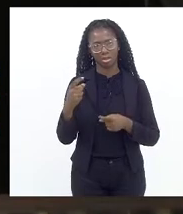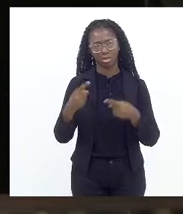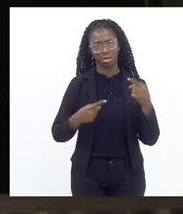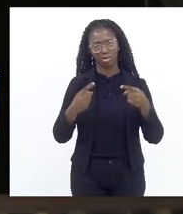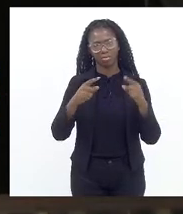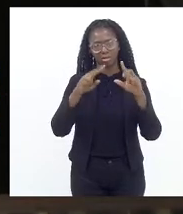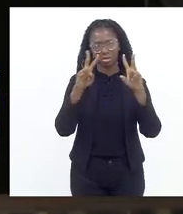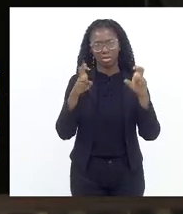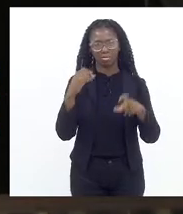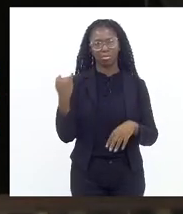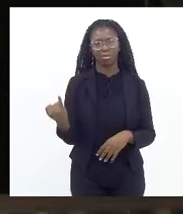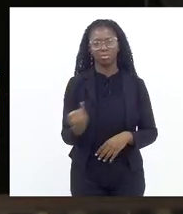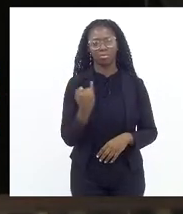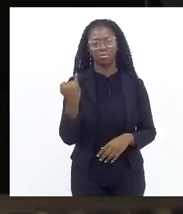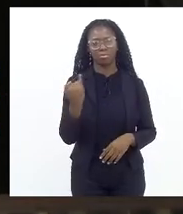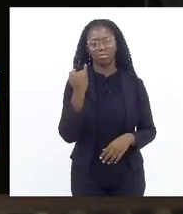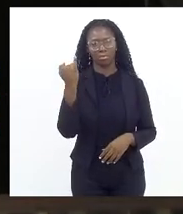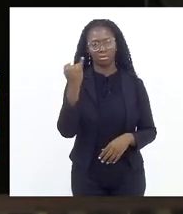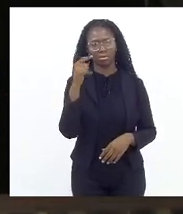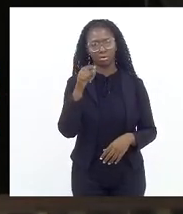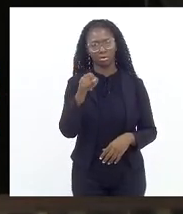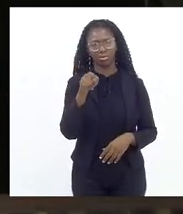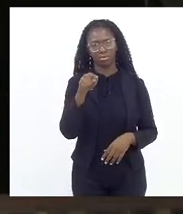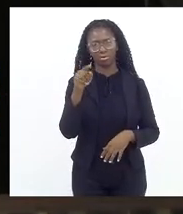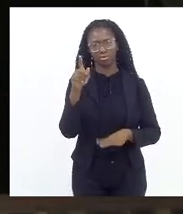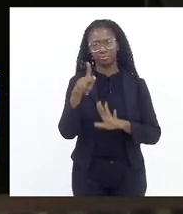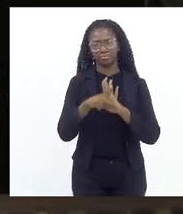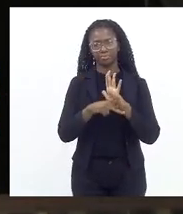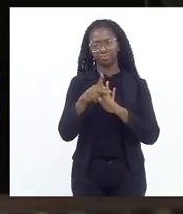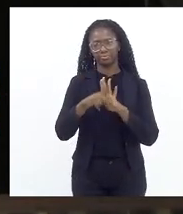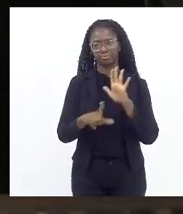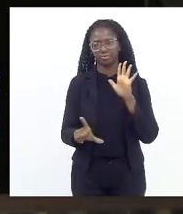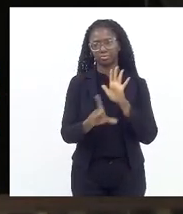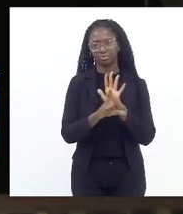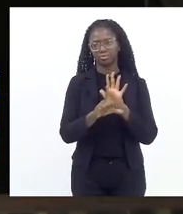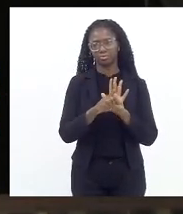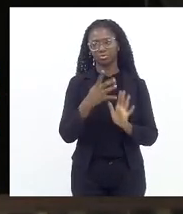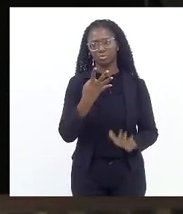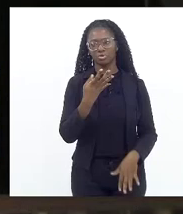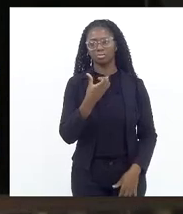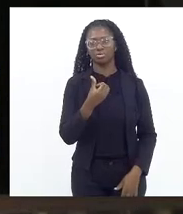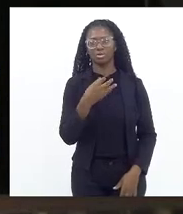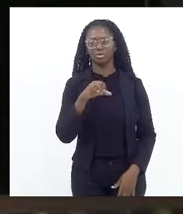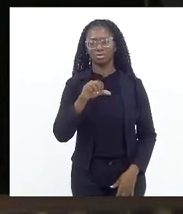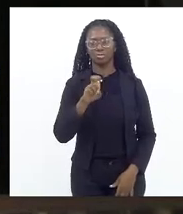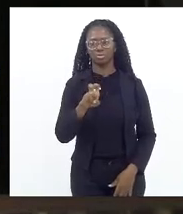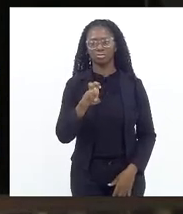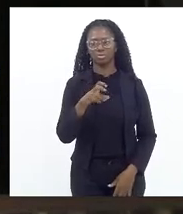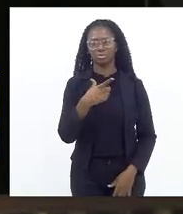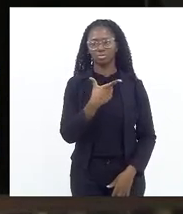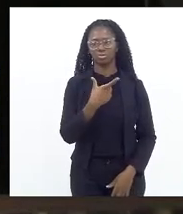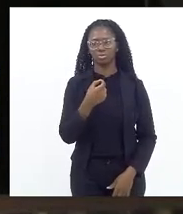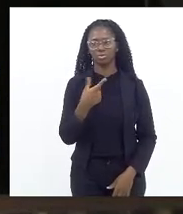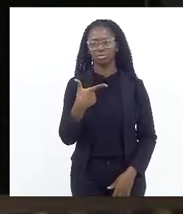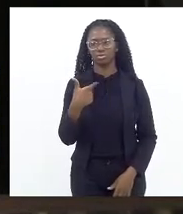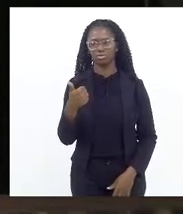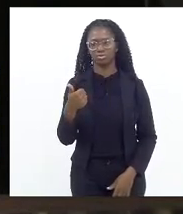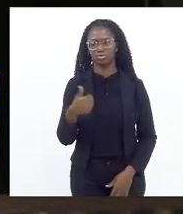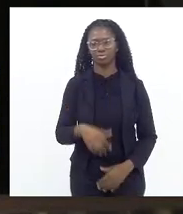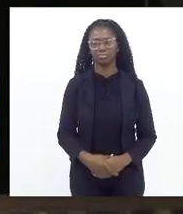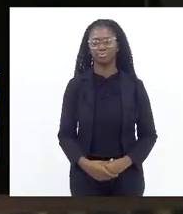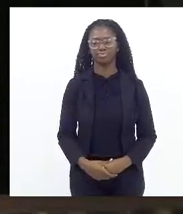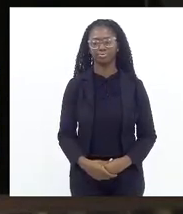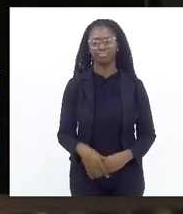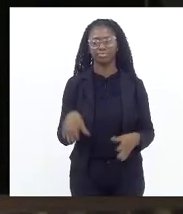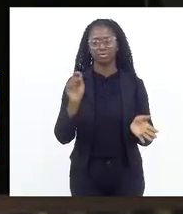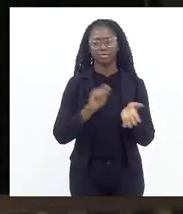tema importantíssimo trazido à baila pelo projeto de lei 4695 de 2021, de